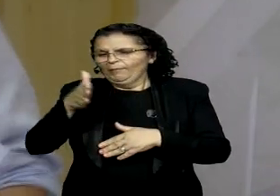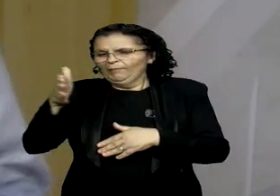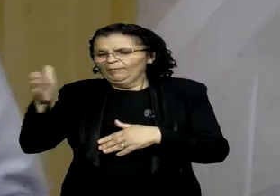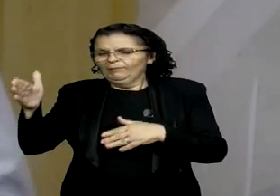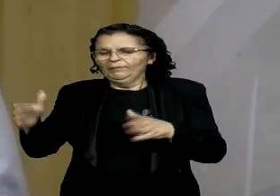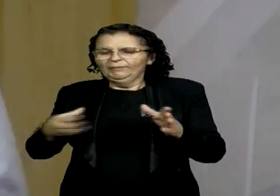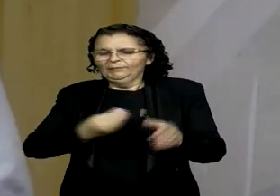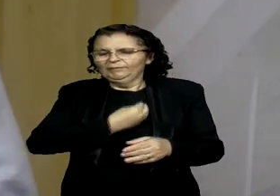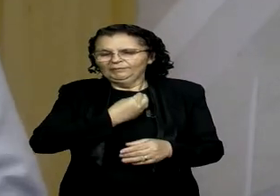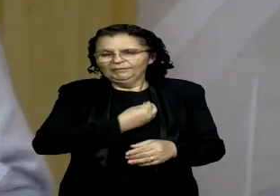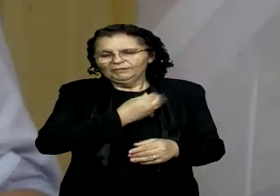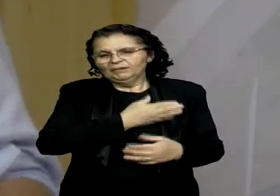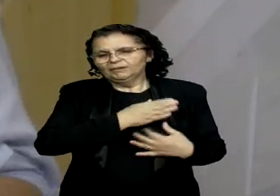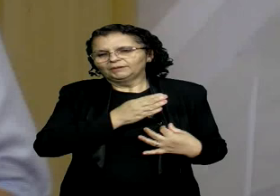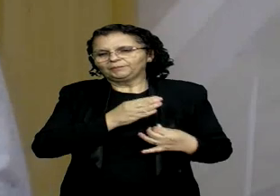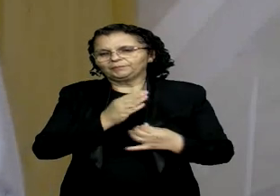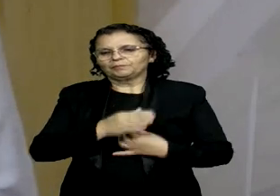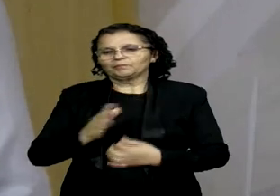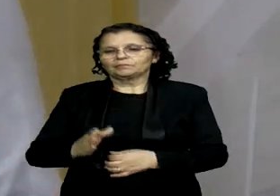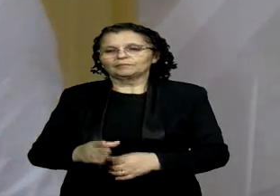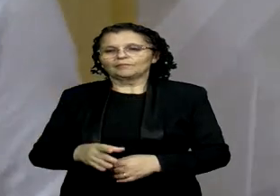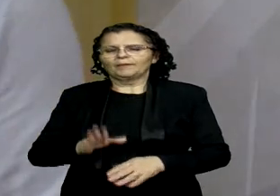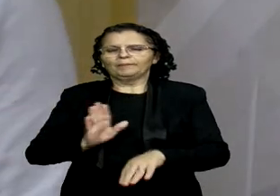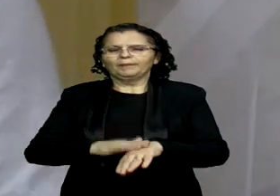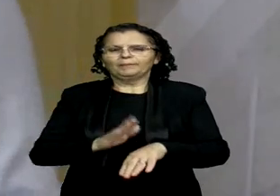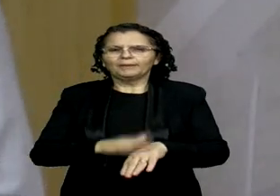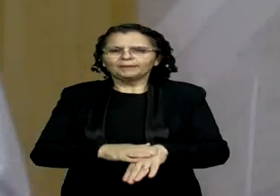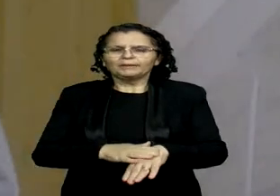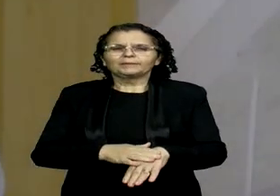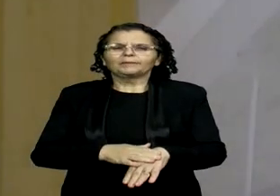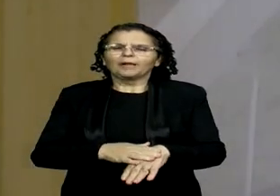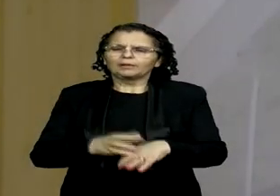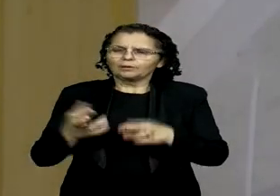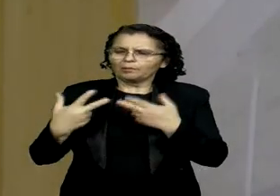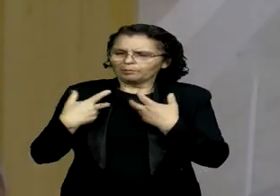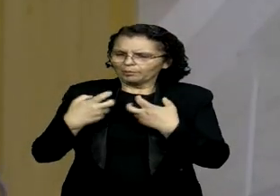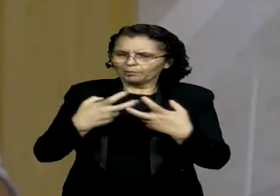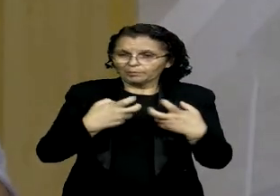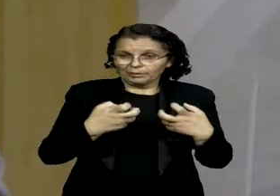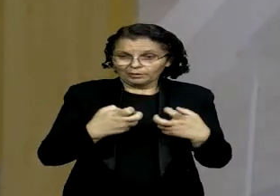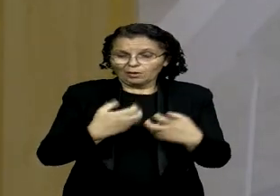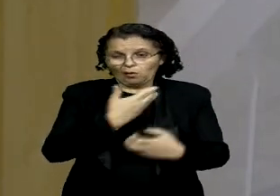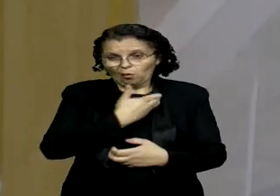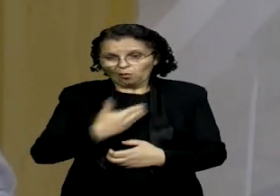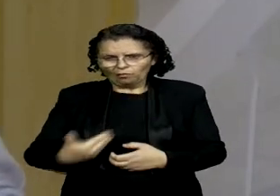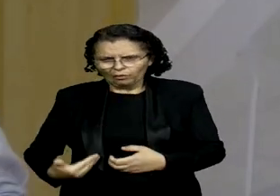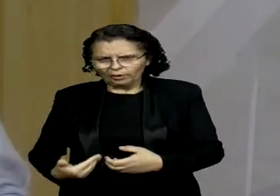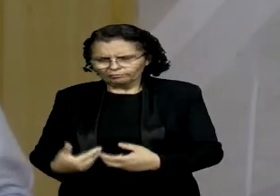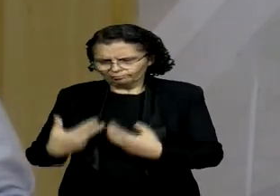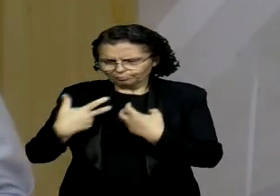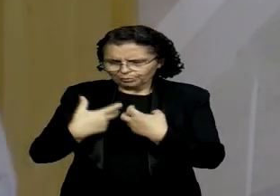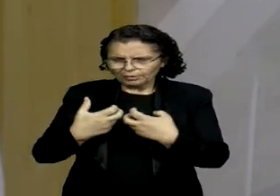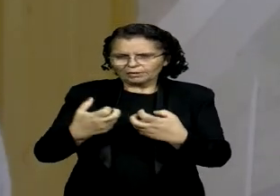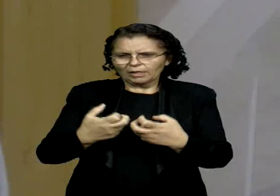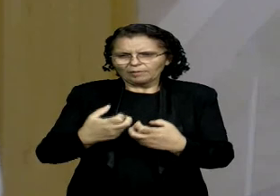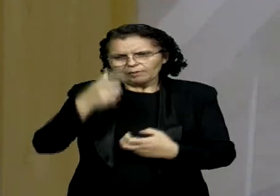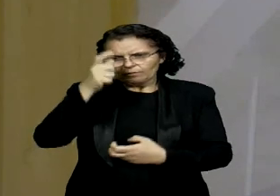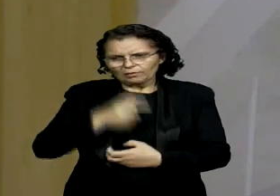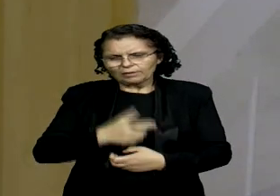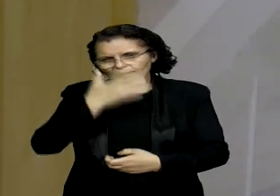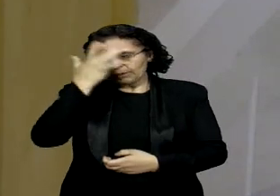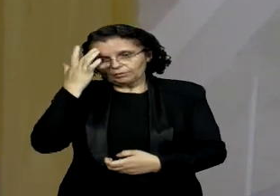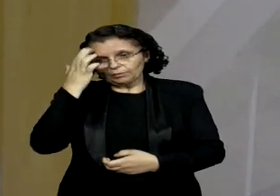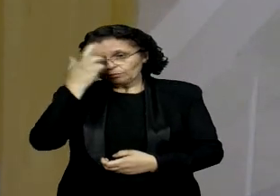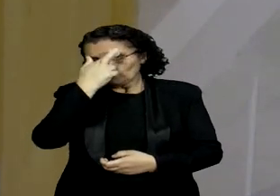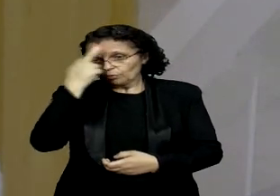sua caminhada, que você cada vez mais também tenha o reconhecimento do governo e do nosso prefeito Rogério Lins, sei